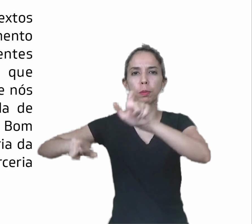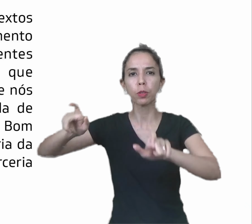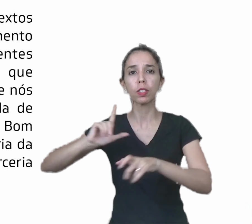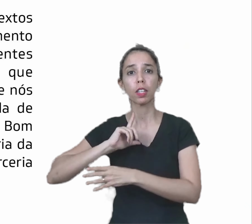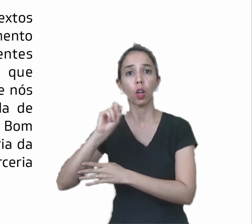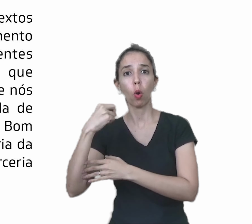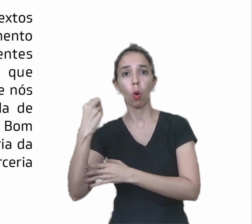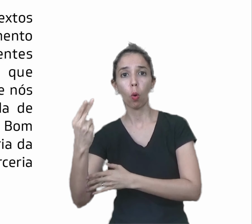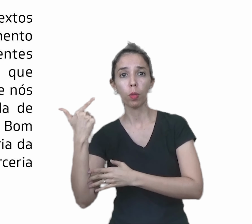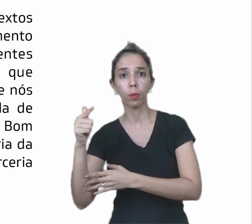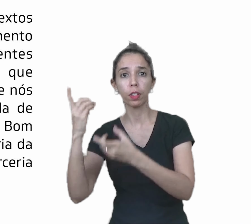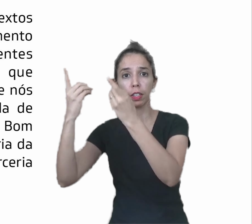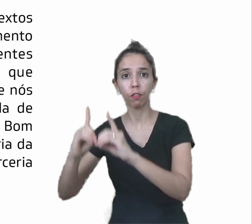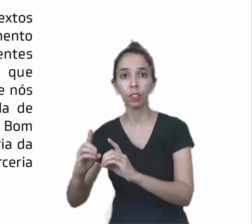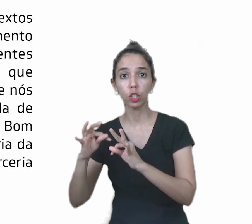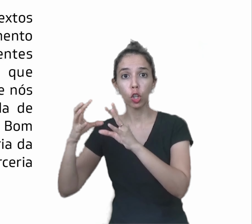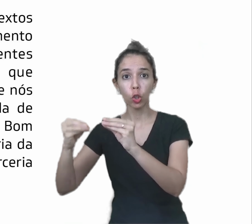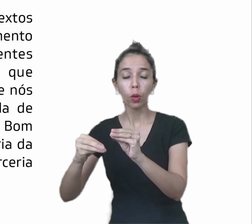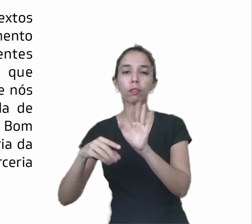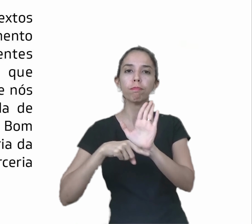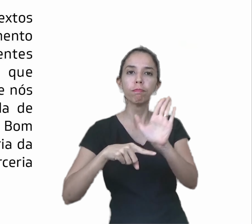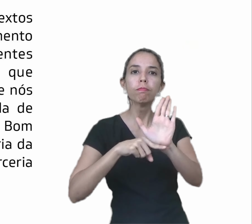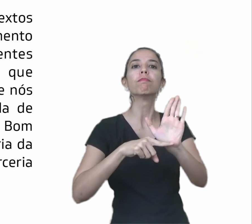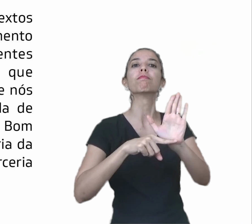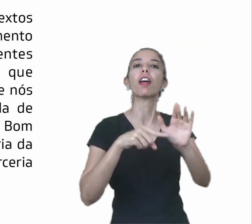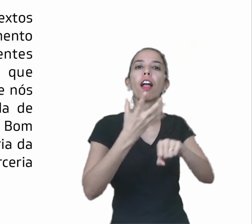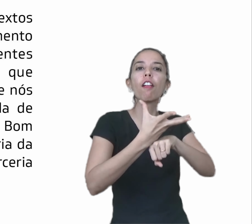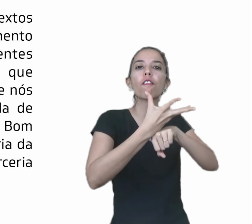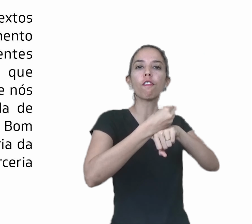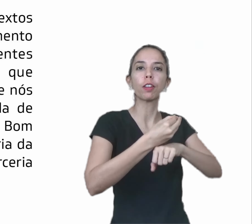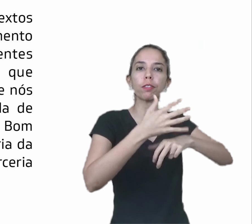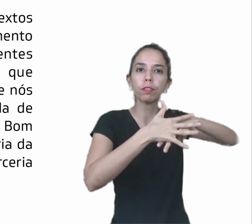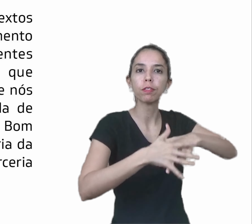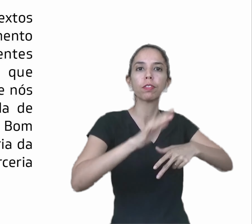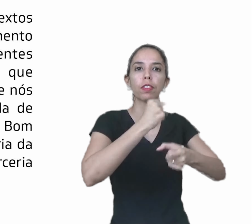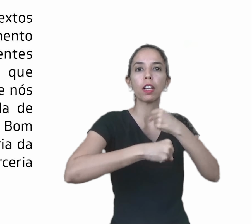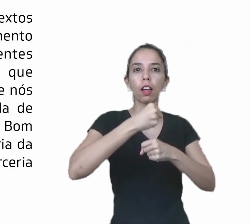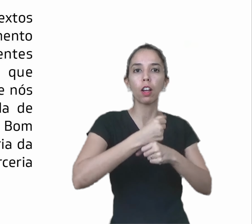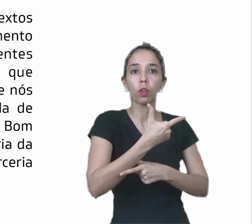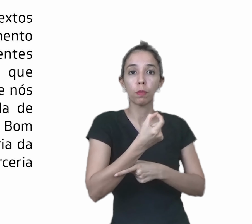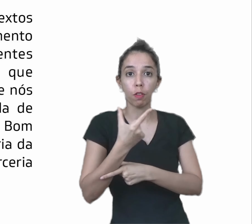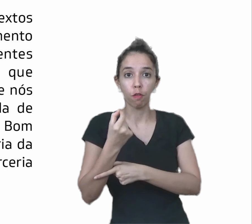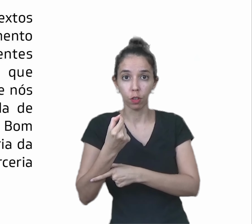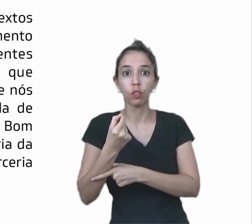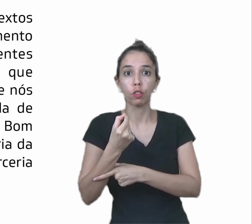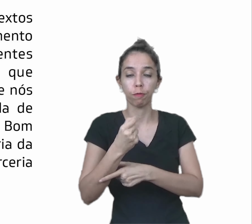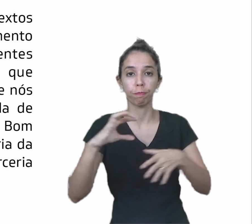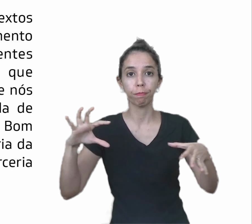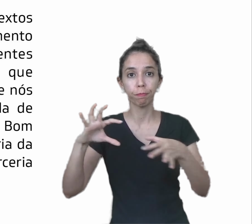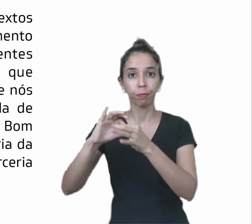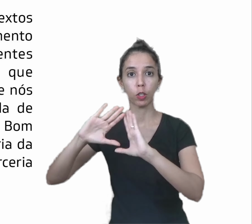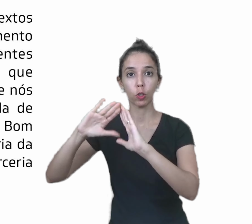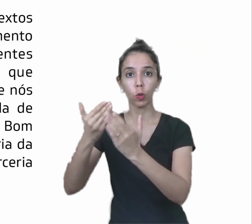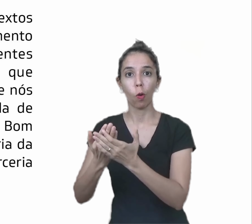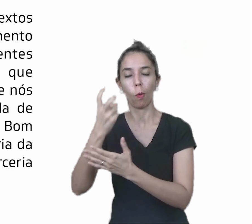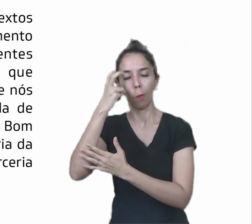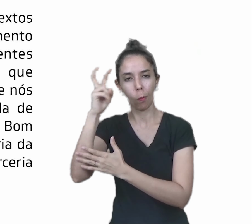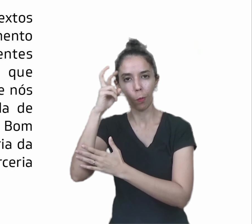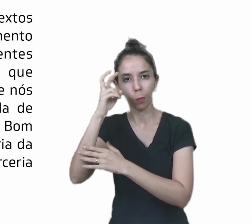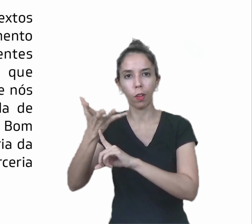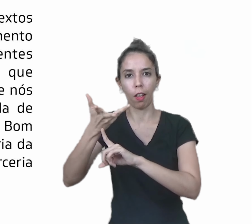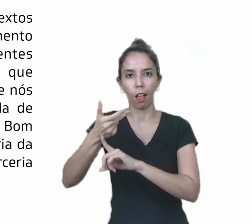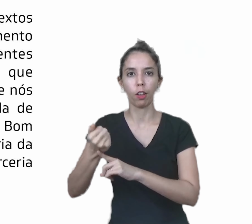deficiência que contribuíram com o evento Nada Sobre Nós Sem Nós, de 2020, por meio da Escola de Cultura e